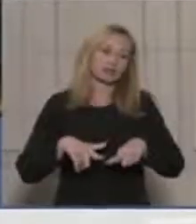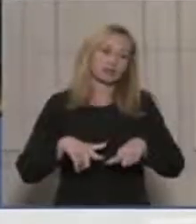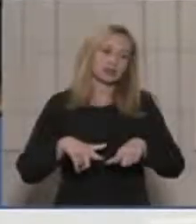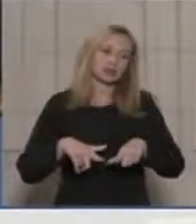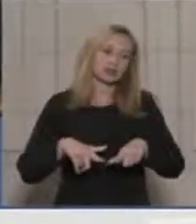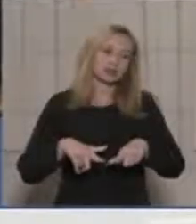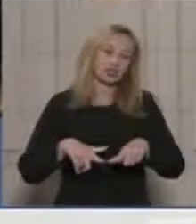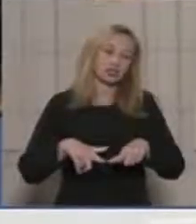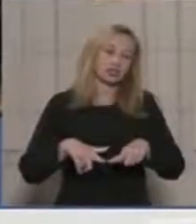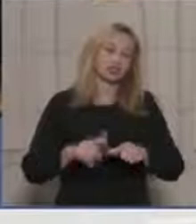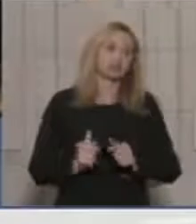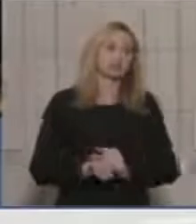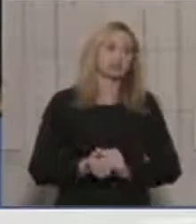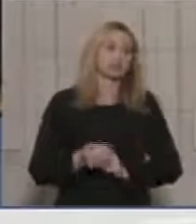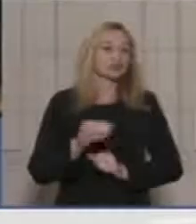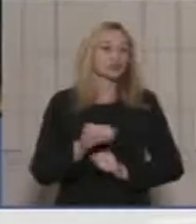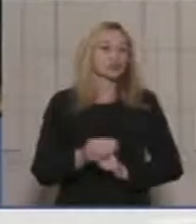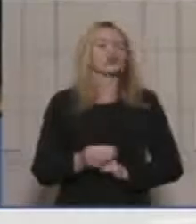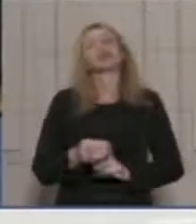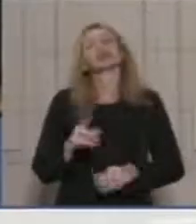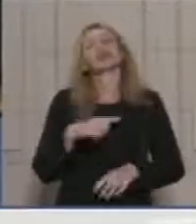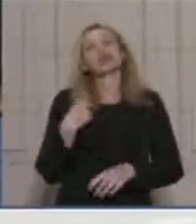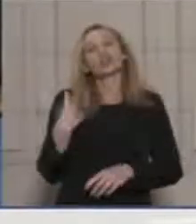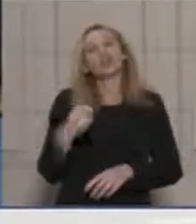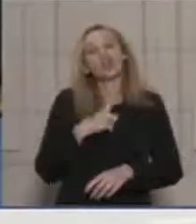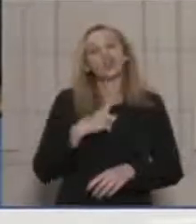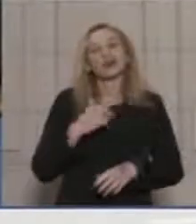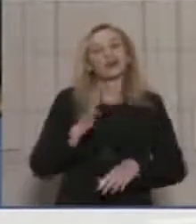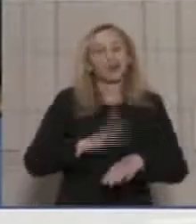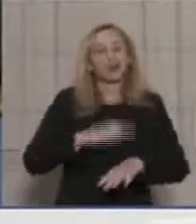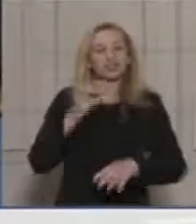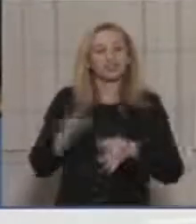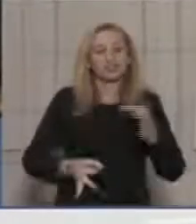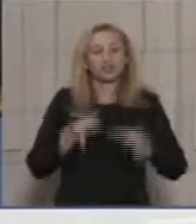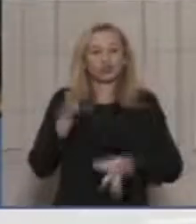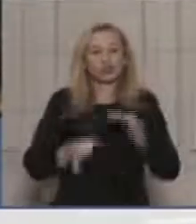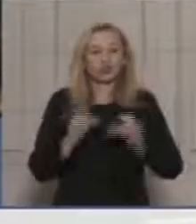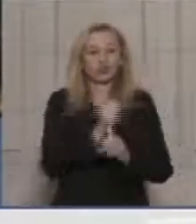população, e para que a gente tenha um pouco mais de justiça social. Muito obrigado, senhor presidente.